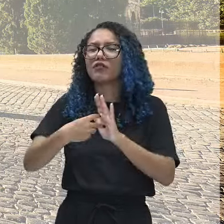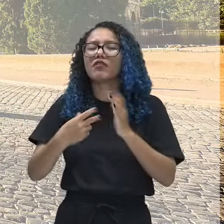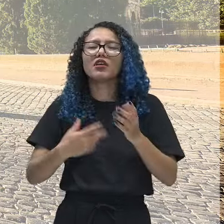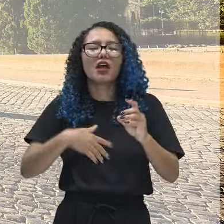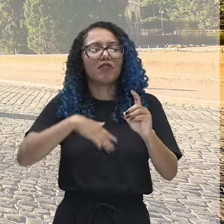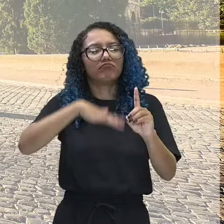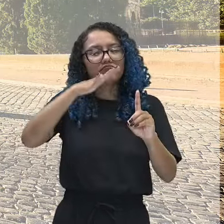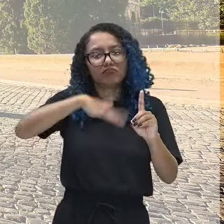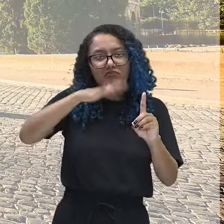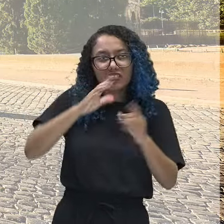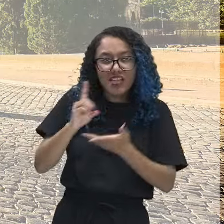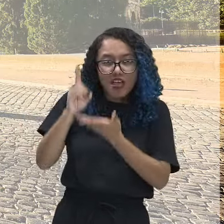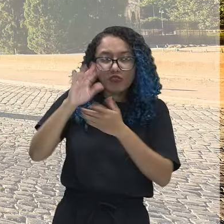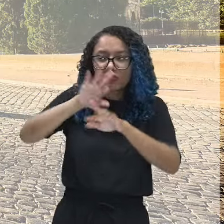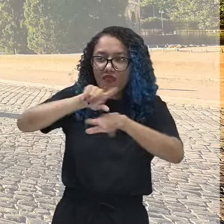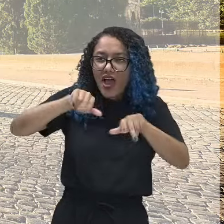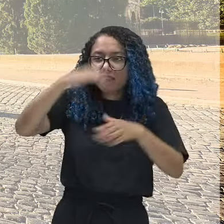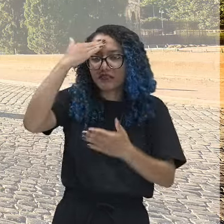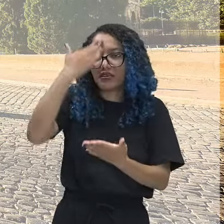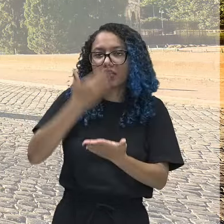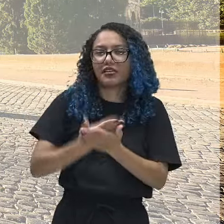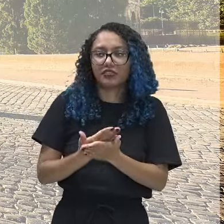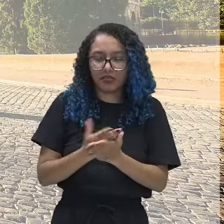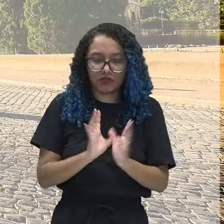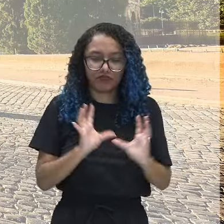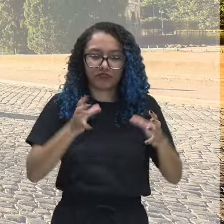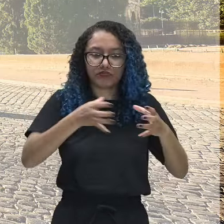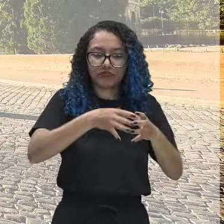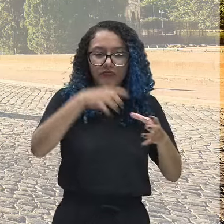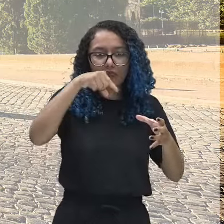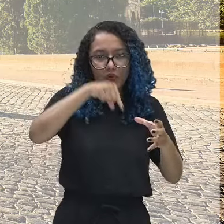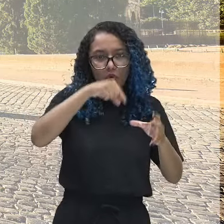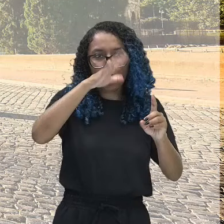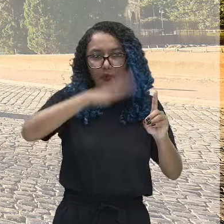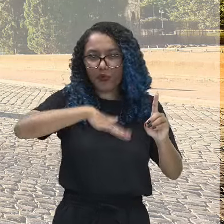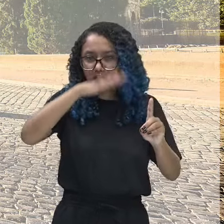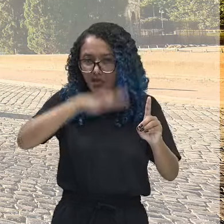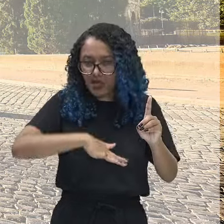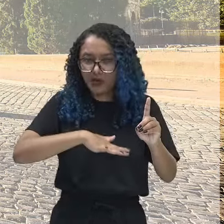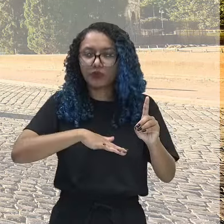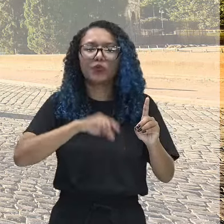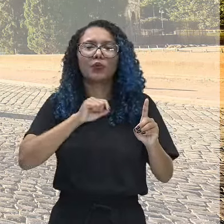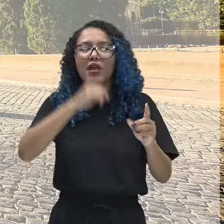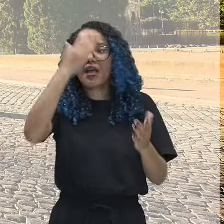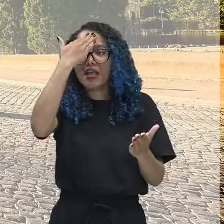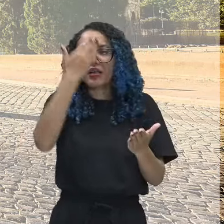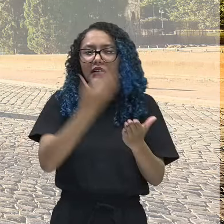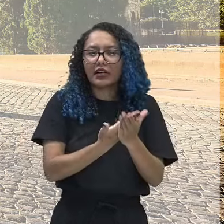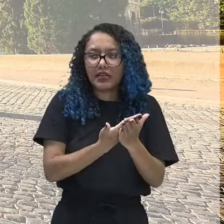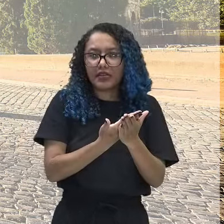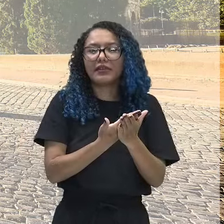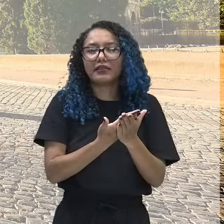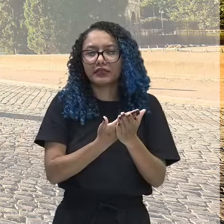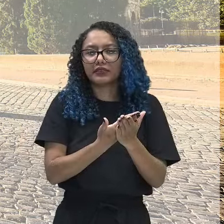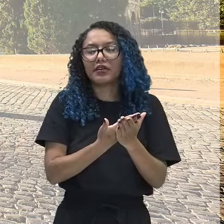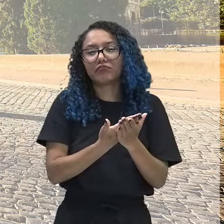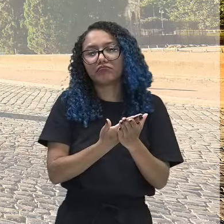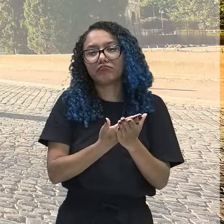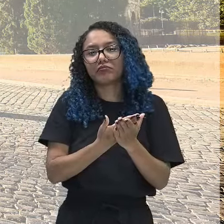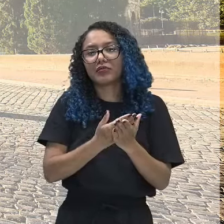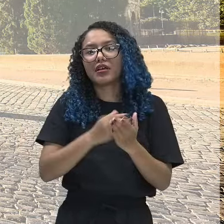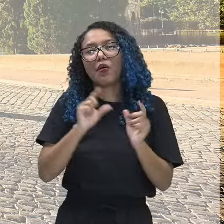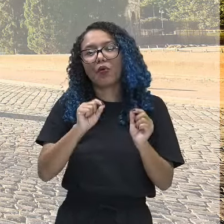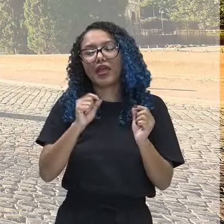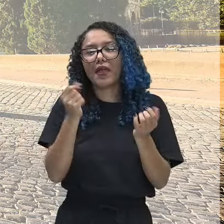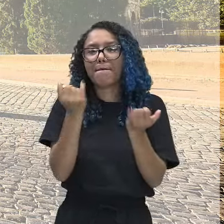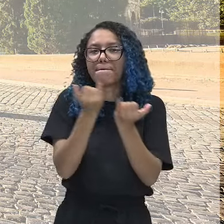um panteão, o chamado Panteão Romano, que era basicamente crenças derivadas de outras crenças que já